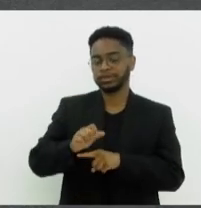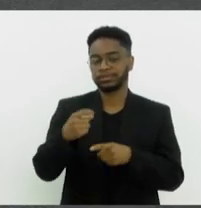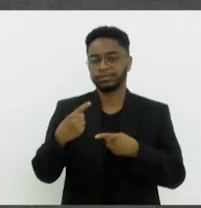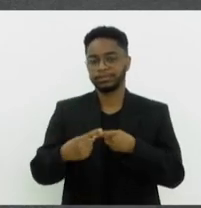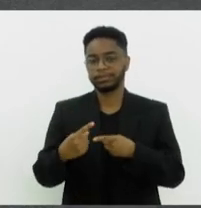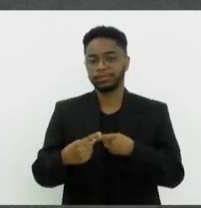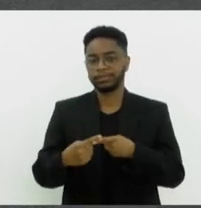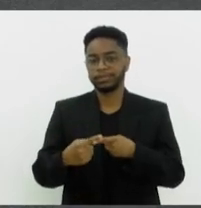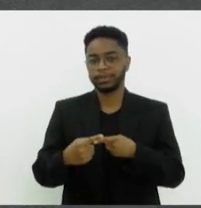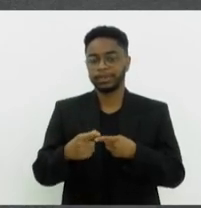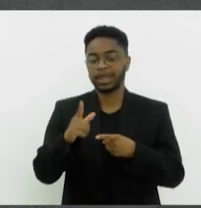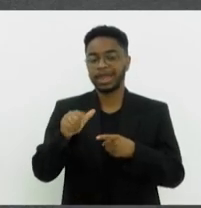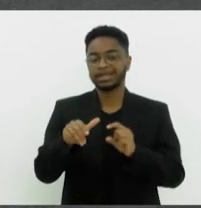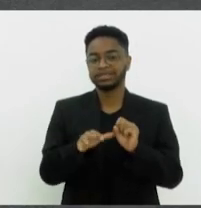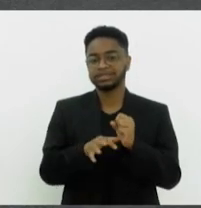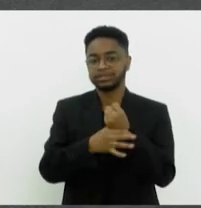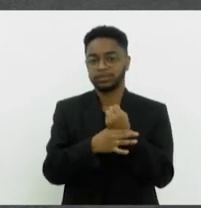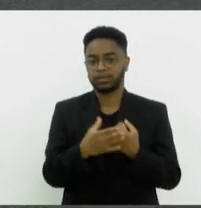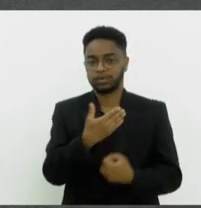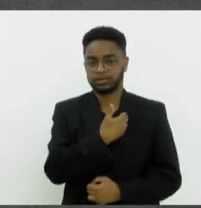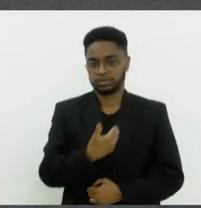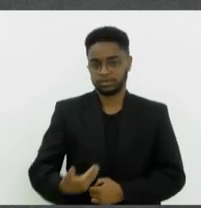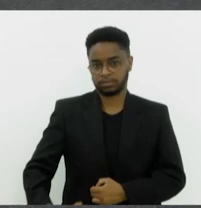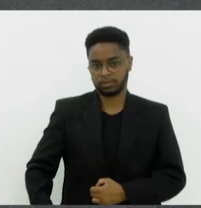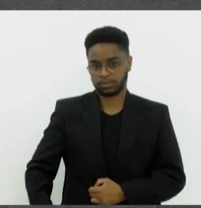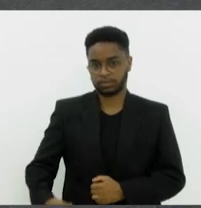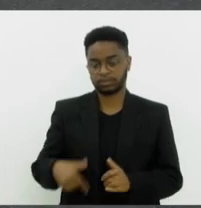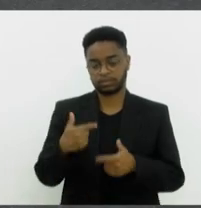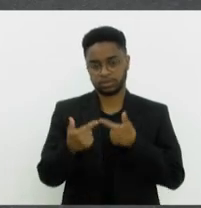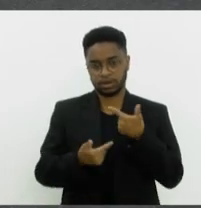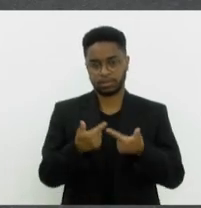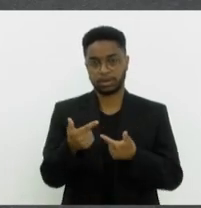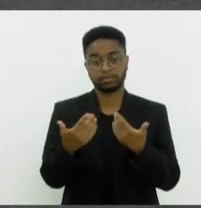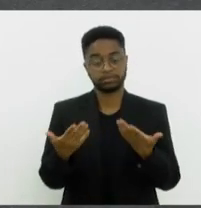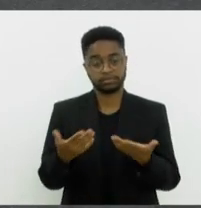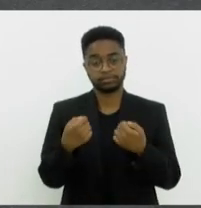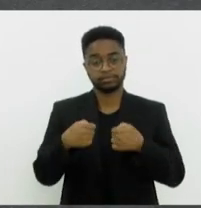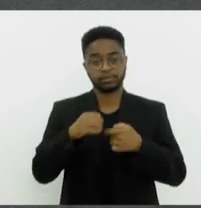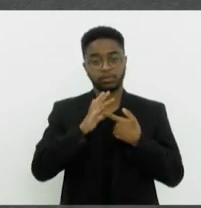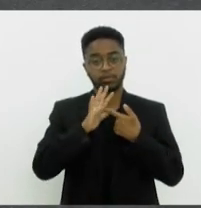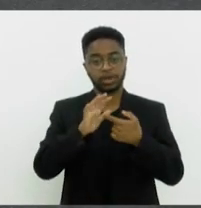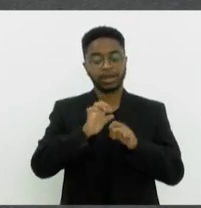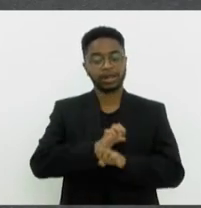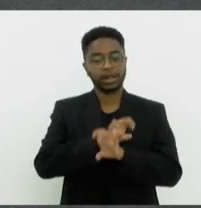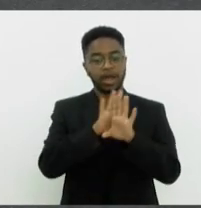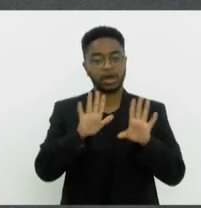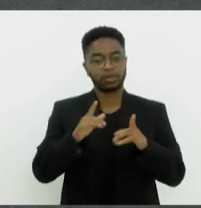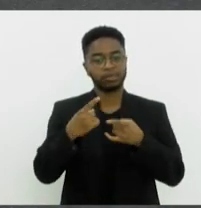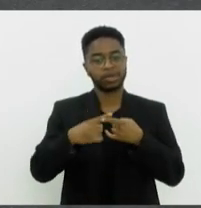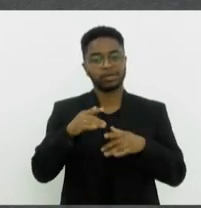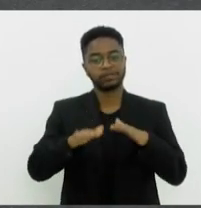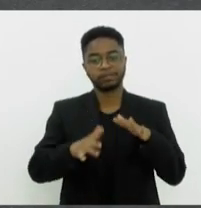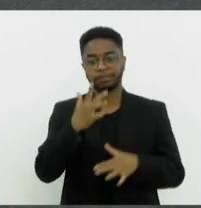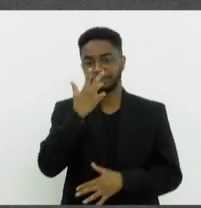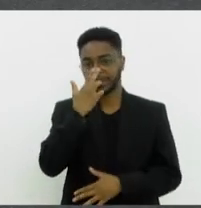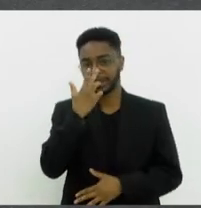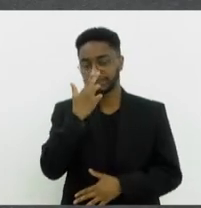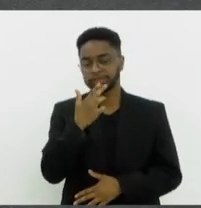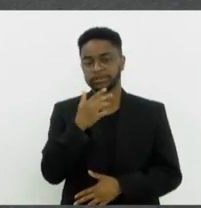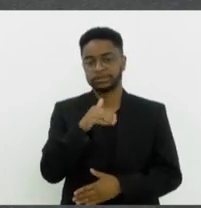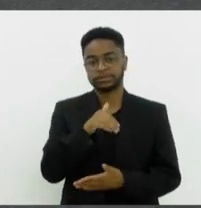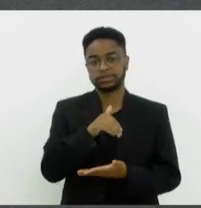de segurança pública. Então, fica isso claro. Porque parece que a